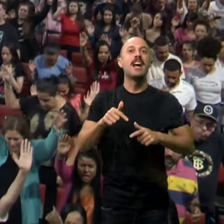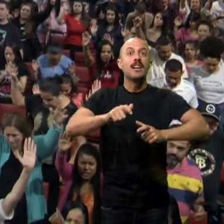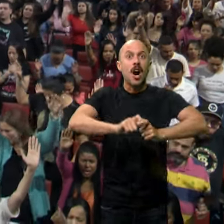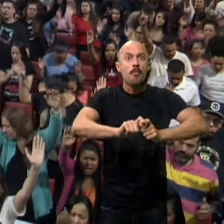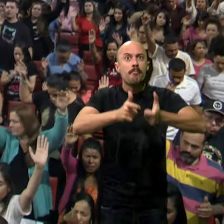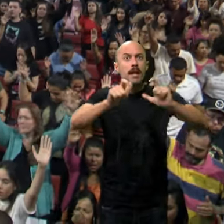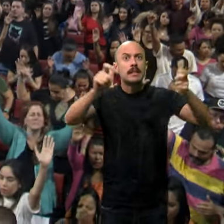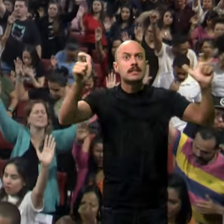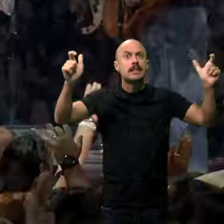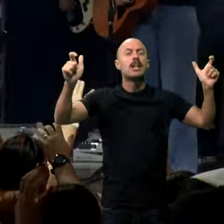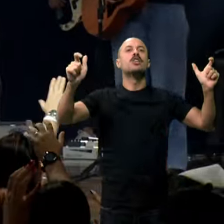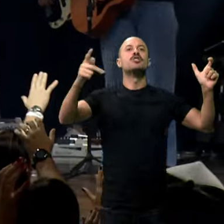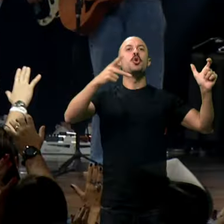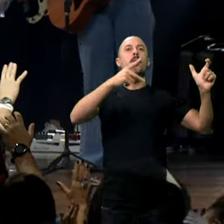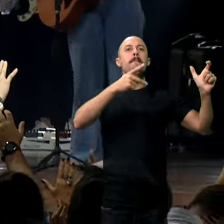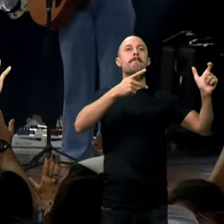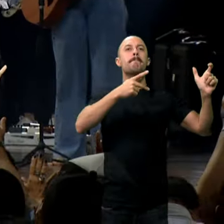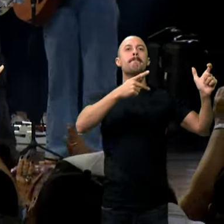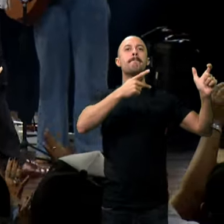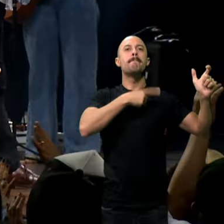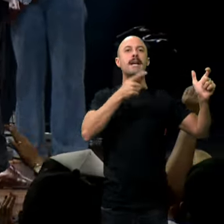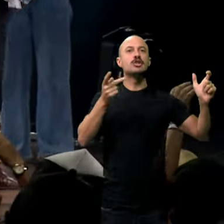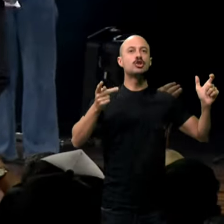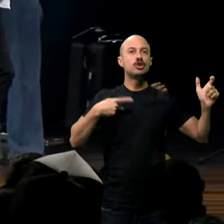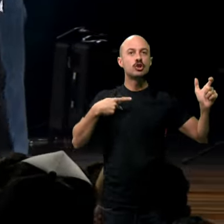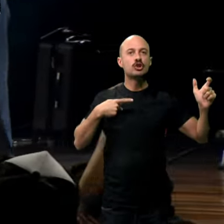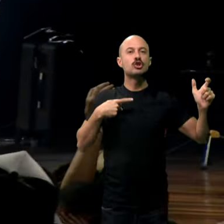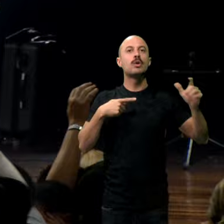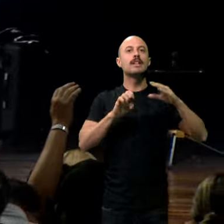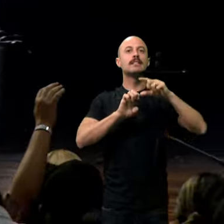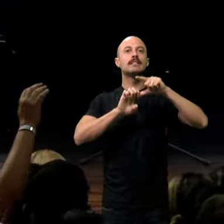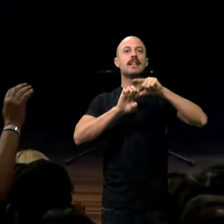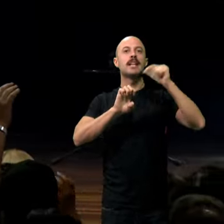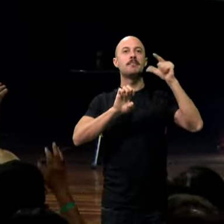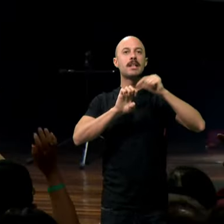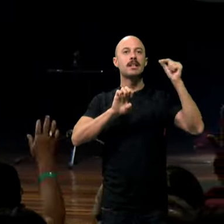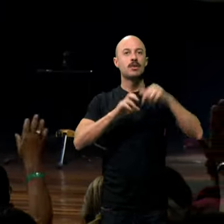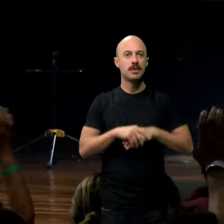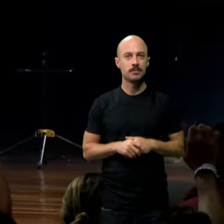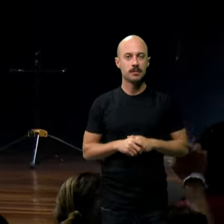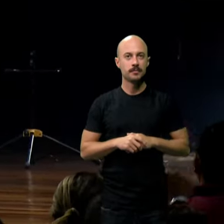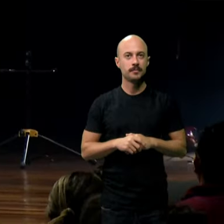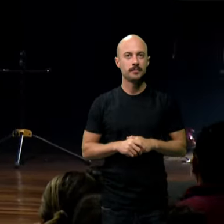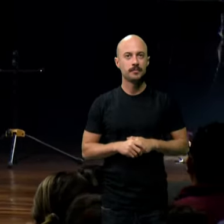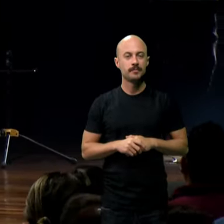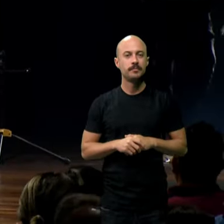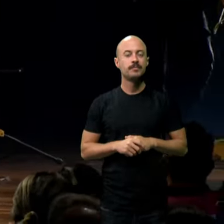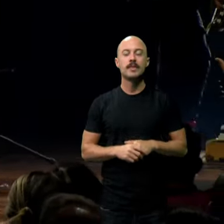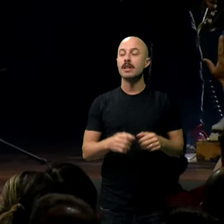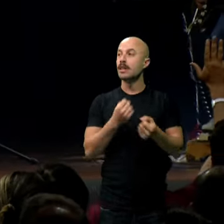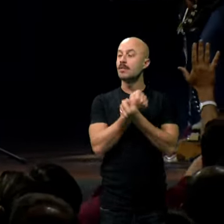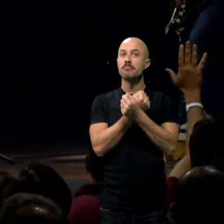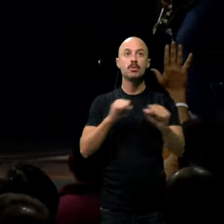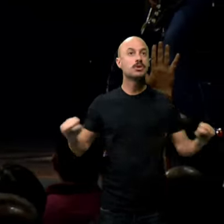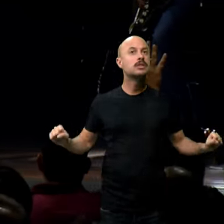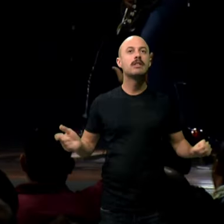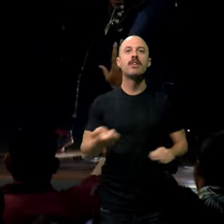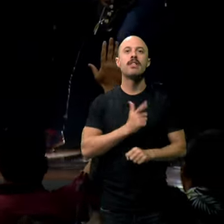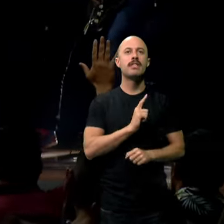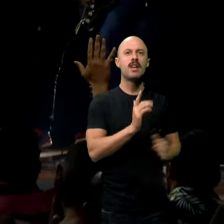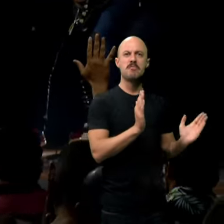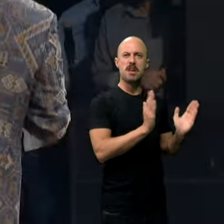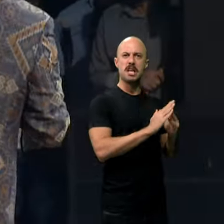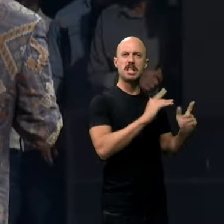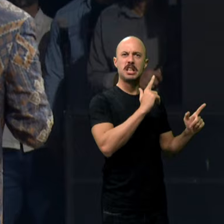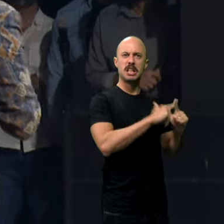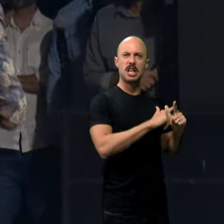Pastores, você já tem a unção de administração. É impossível ser um pastor sem a unção de administração. É impossível ter uma igreja de